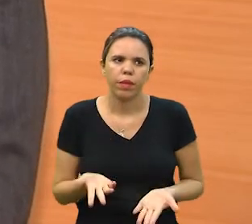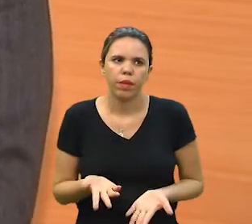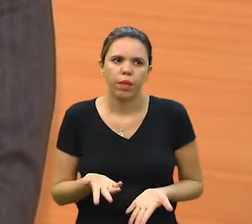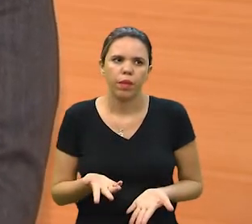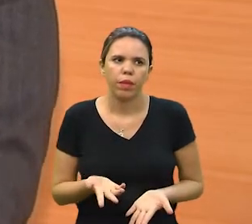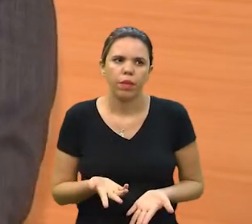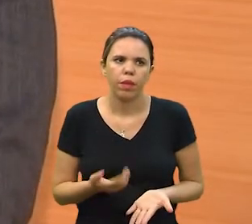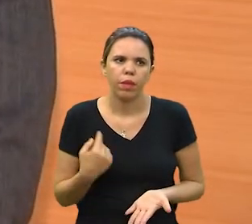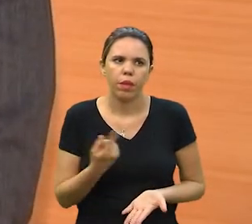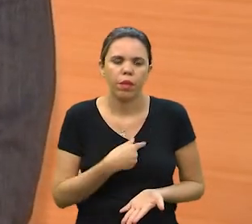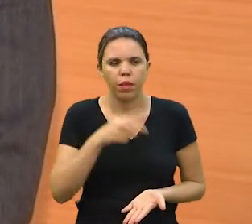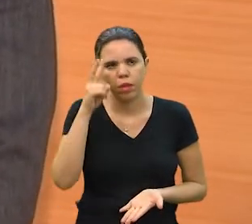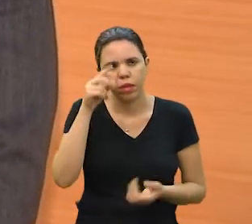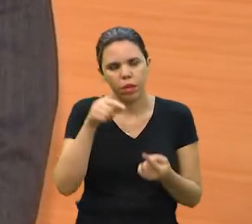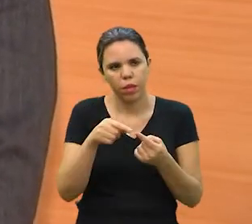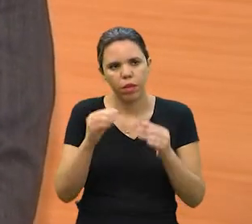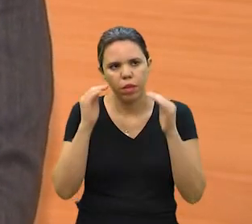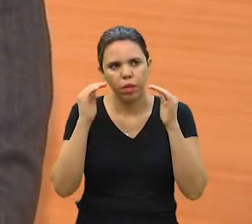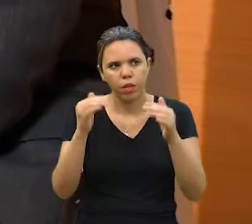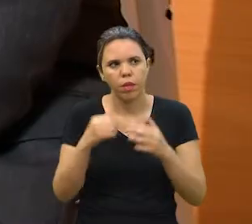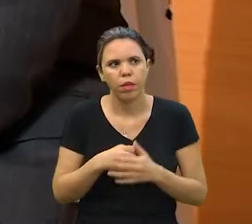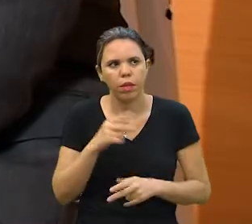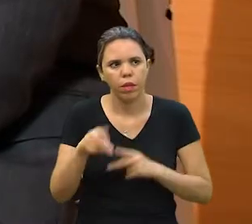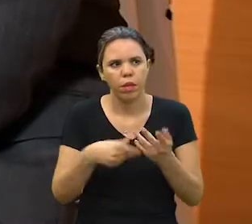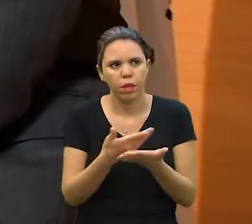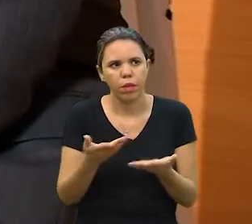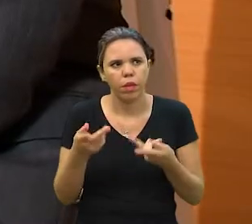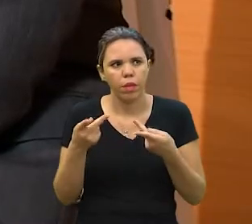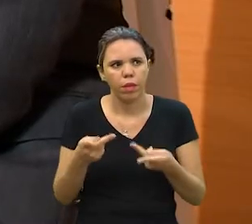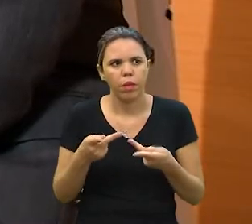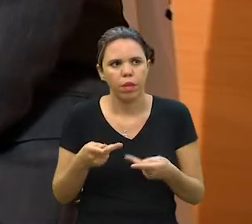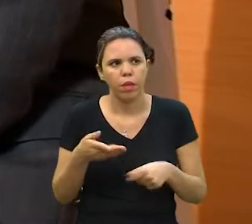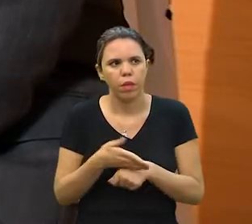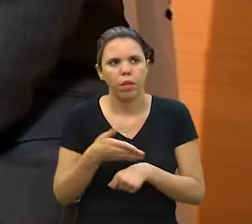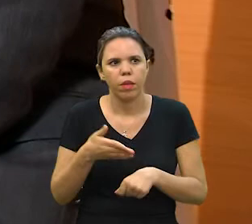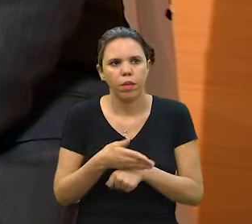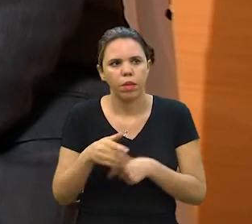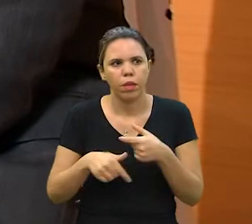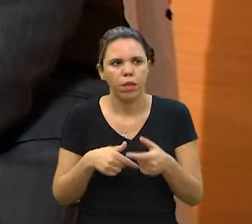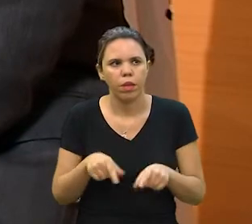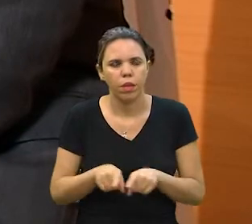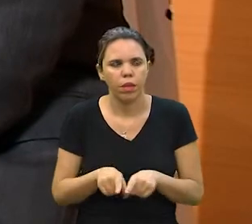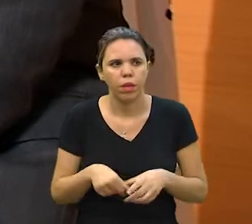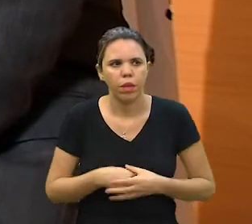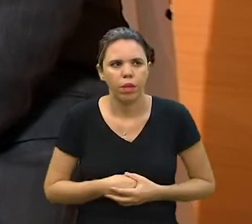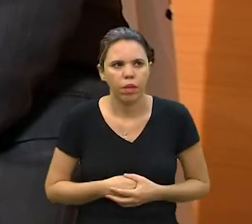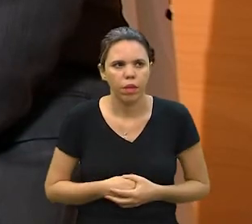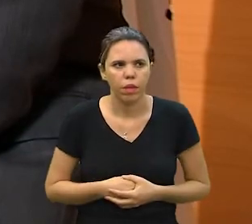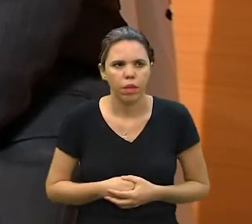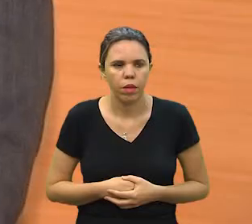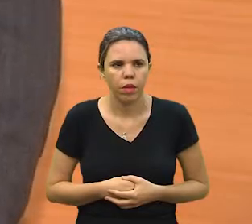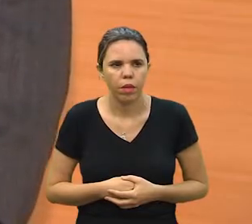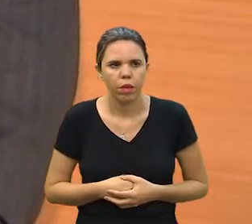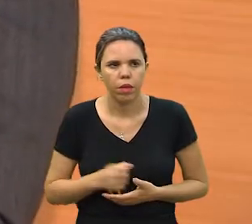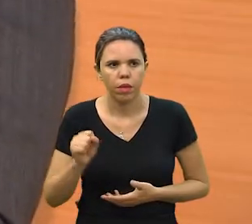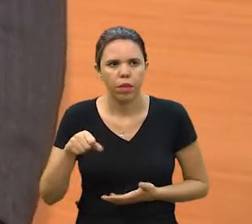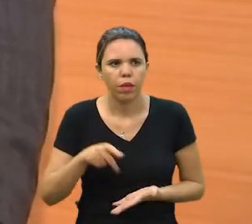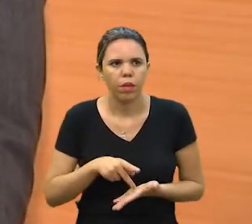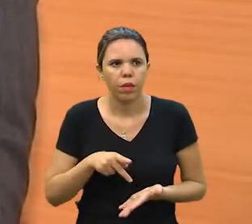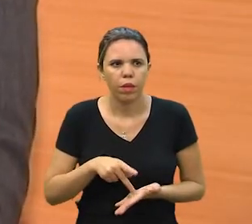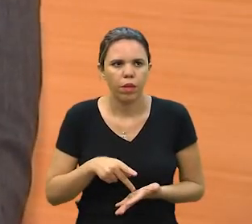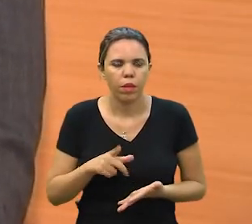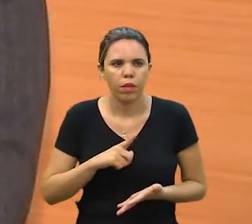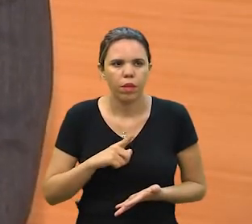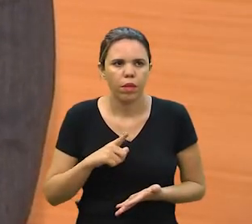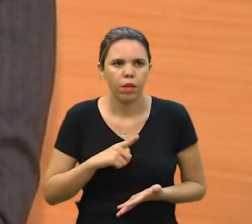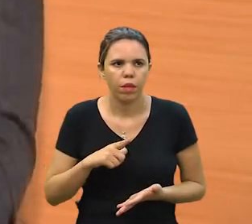pelo menos um pouco da nossa missão a gente acabou cumprindo. E a população está convidada a participar desse trabalho também, vereador, junto com o senhor? Sem dúvida. A